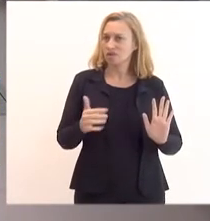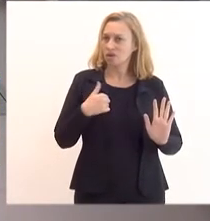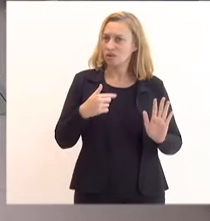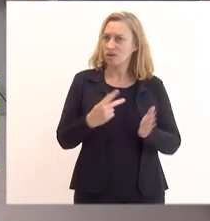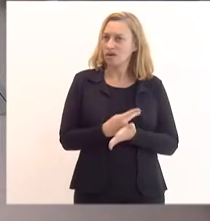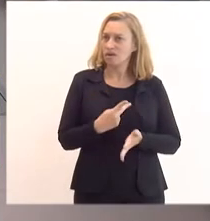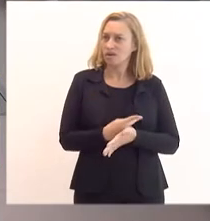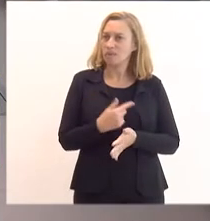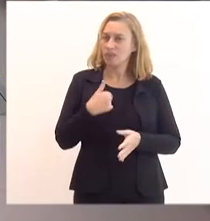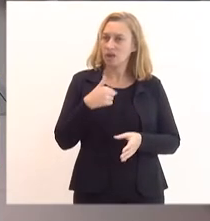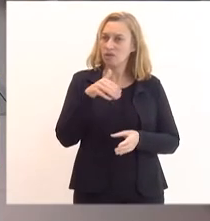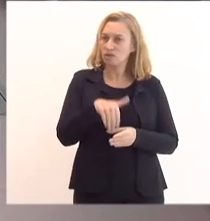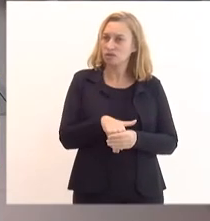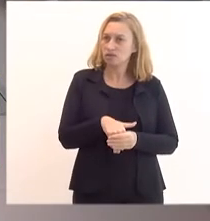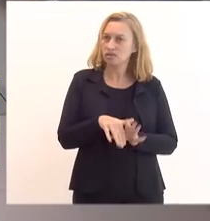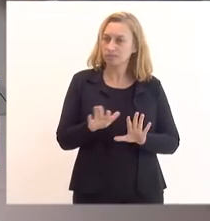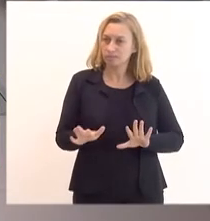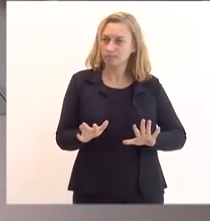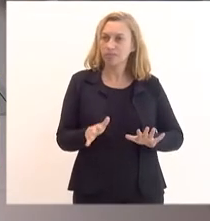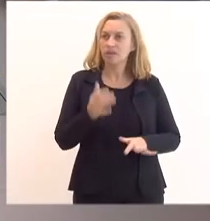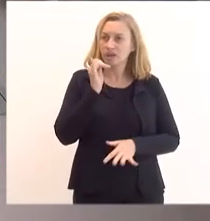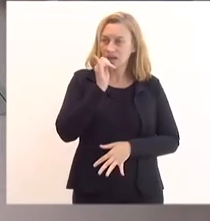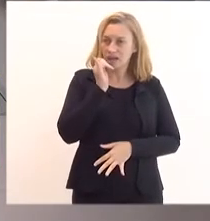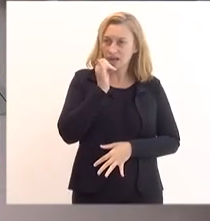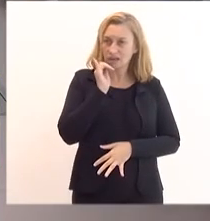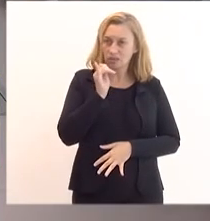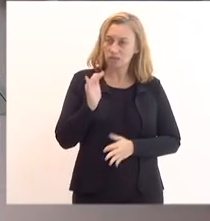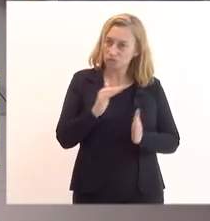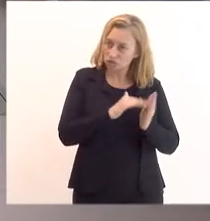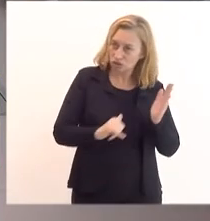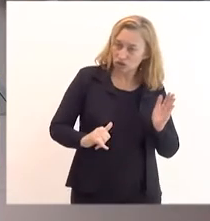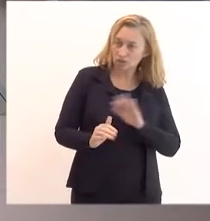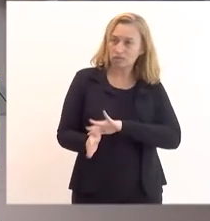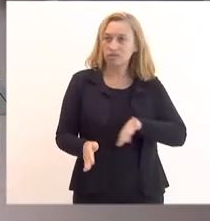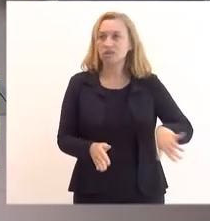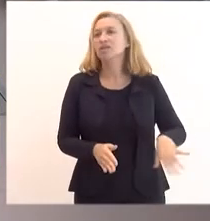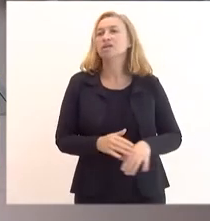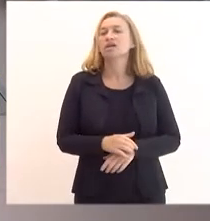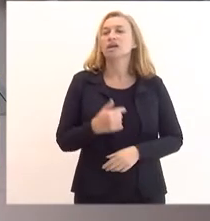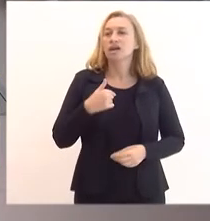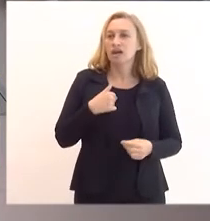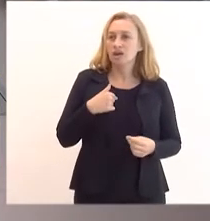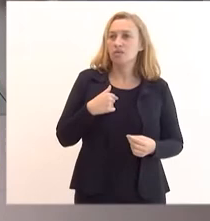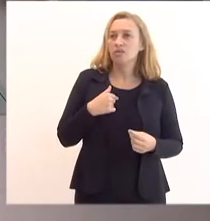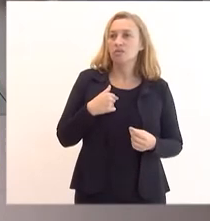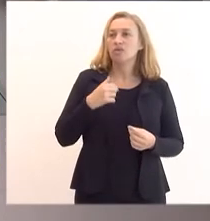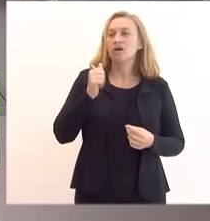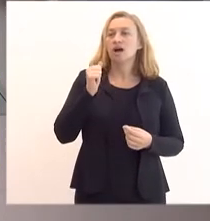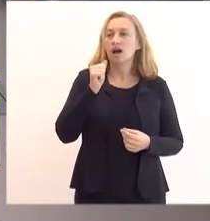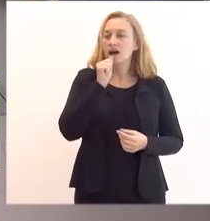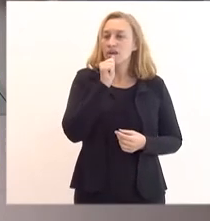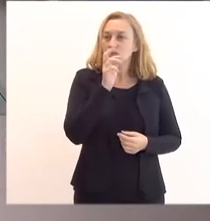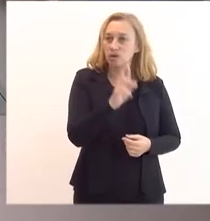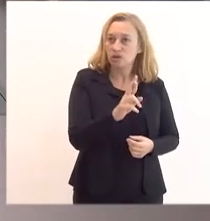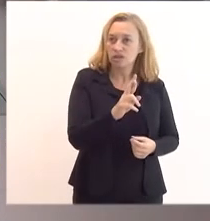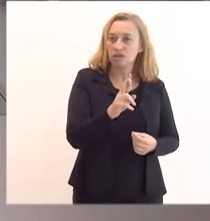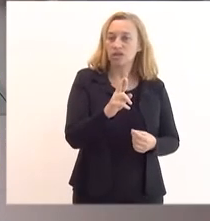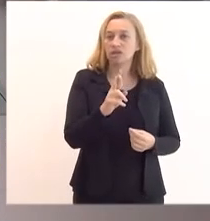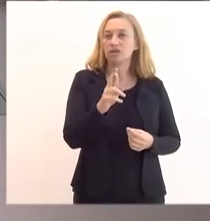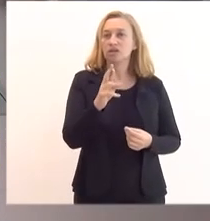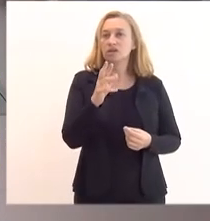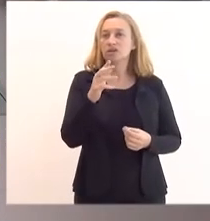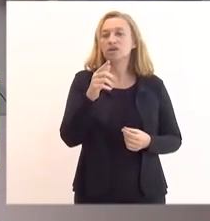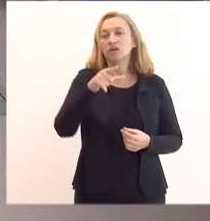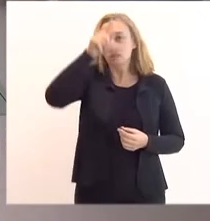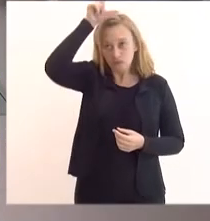É que eu botei o voto relator. Estou tirando o voto do relator. Amorim... Luiz Paulo, 3. 3-3,